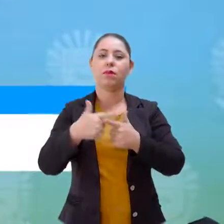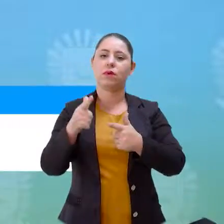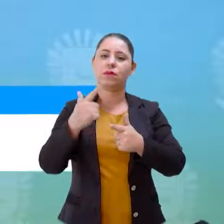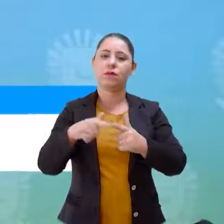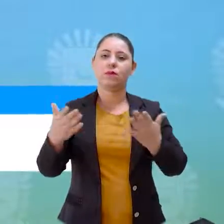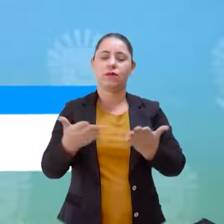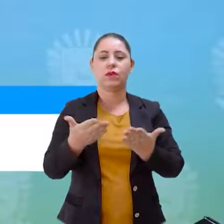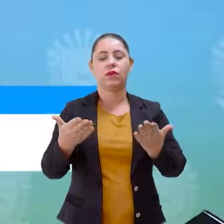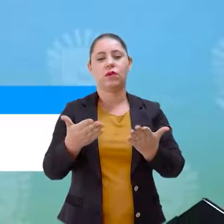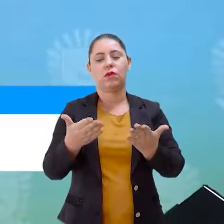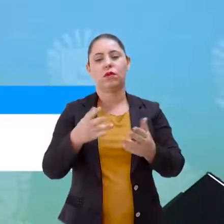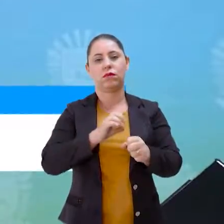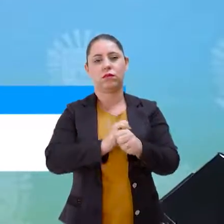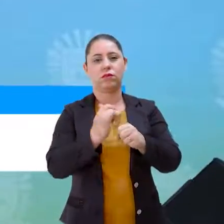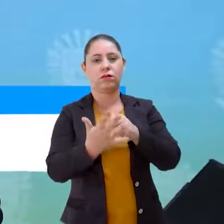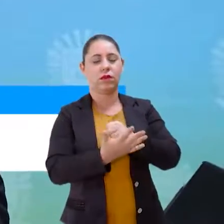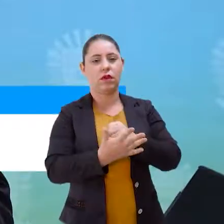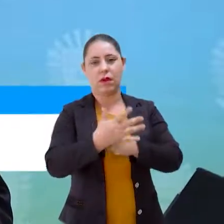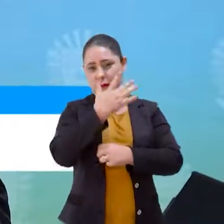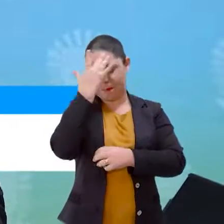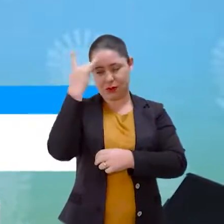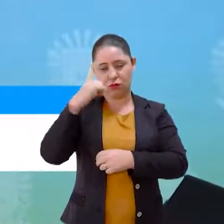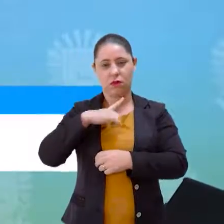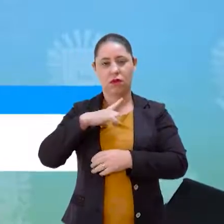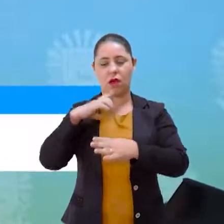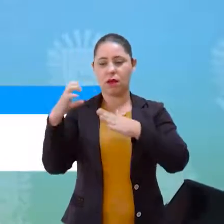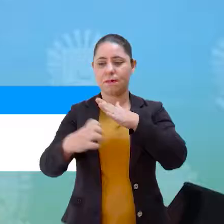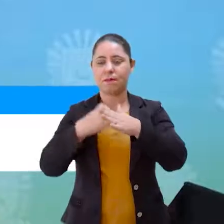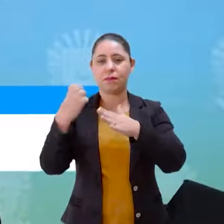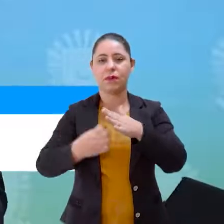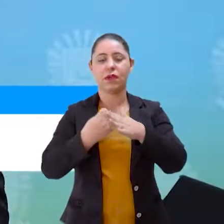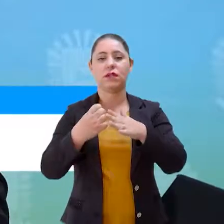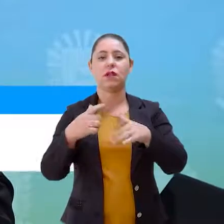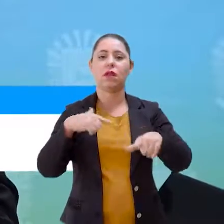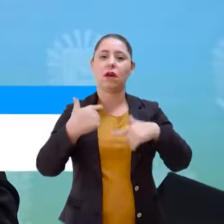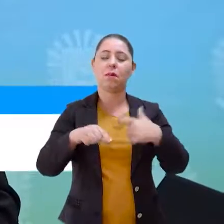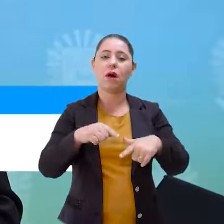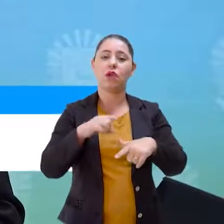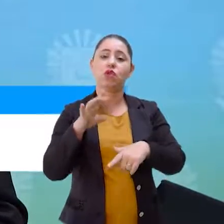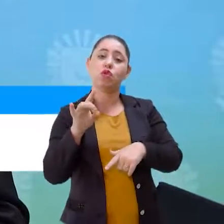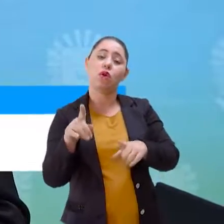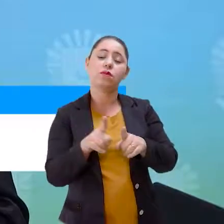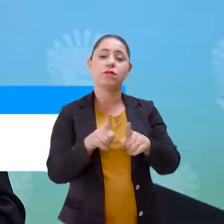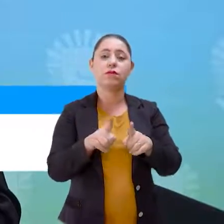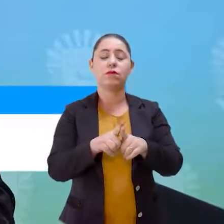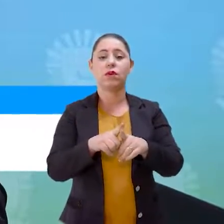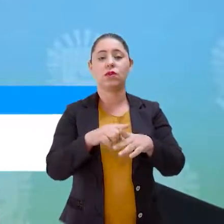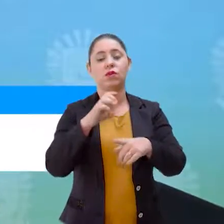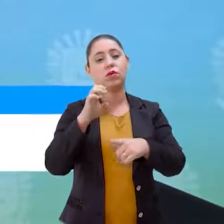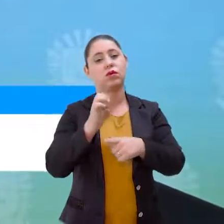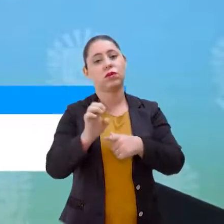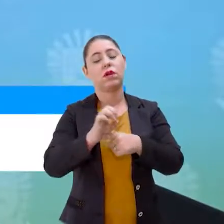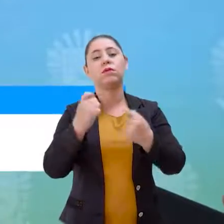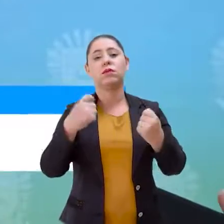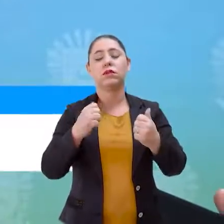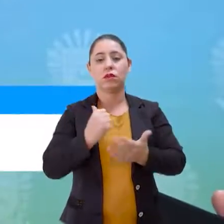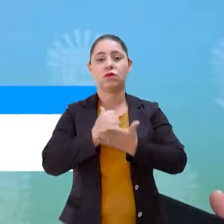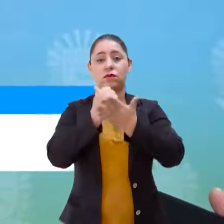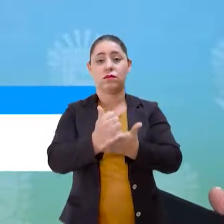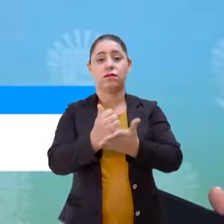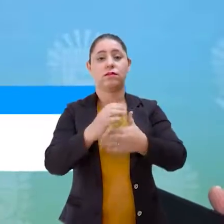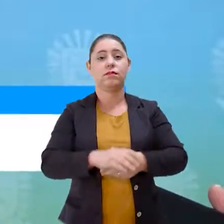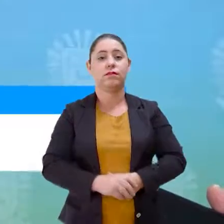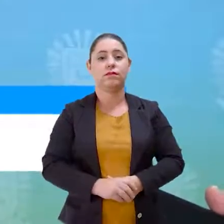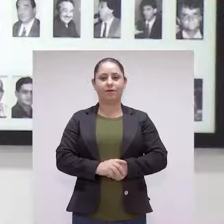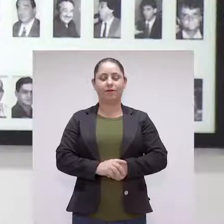essas pessoas que estão passando por dificuldade, seja pessoas físicas ou pessoas jurídicas, né, e os estados têm a obrigação,